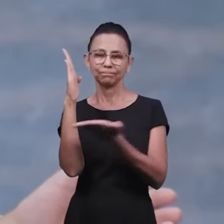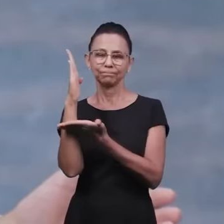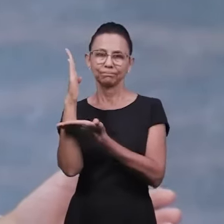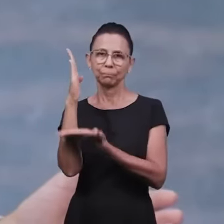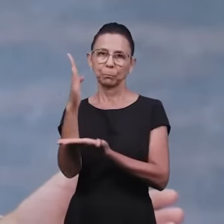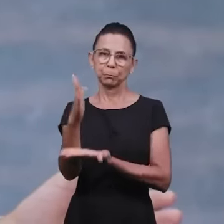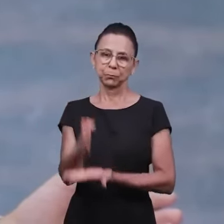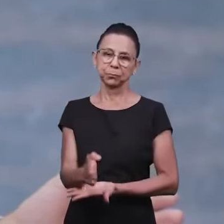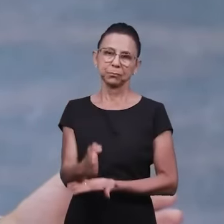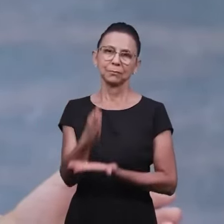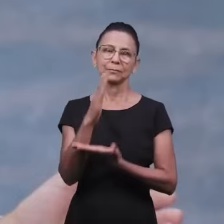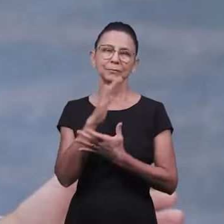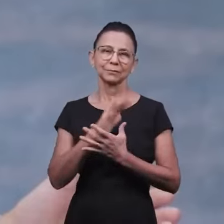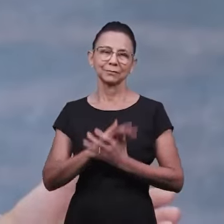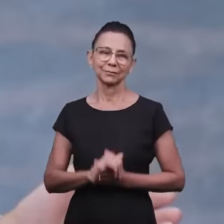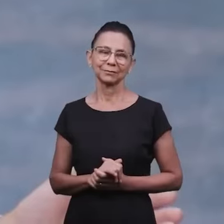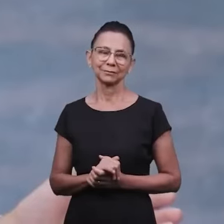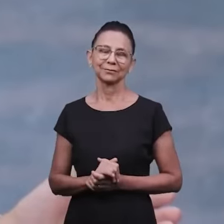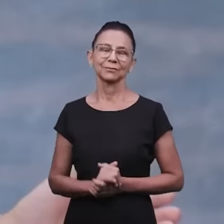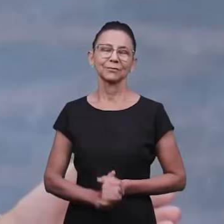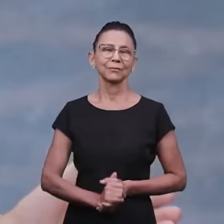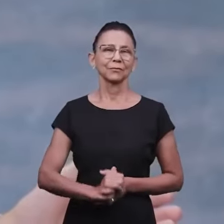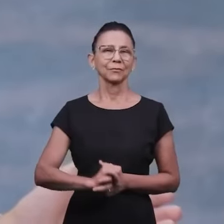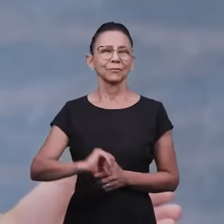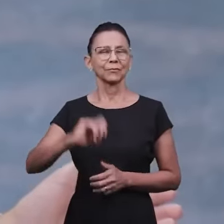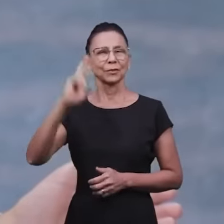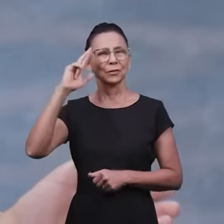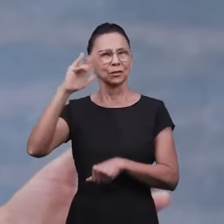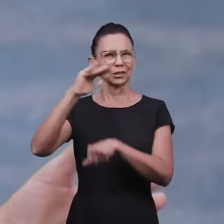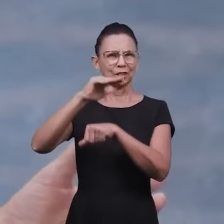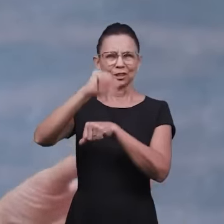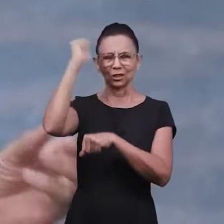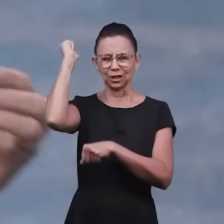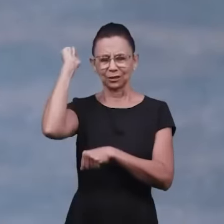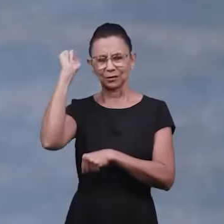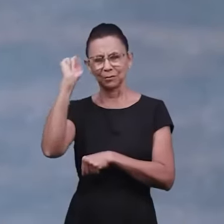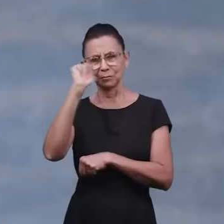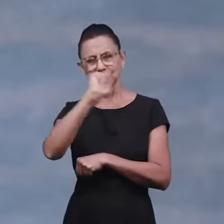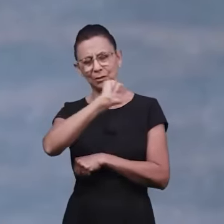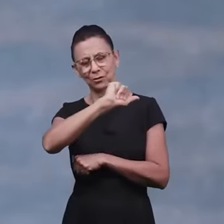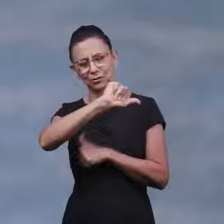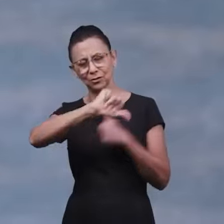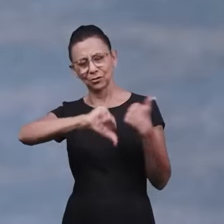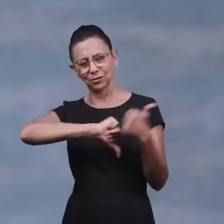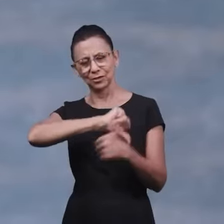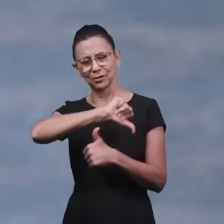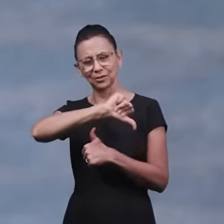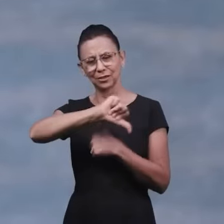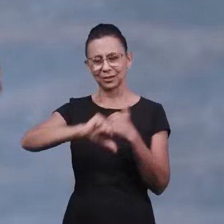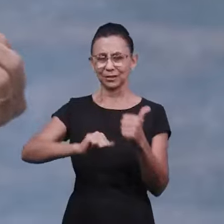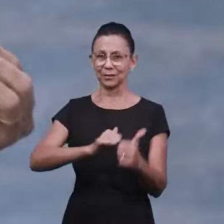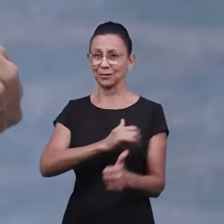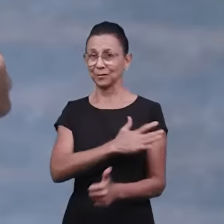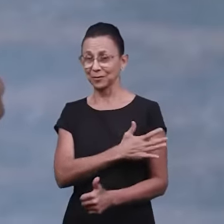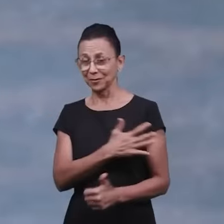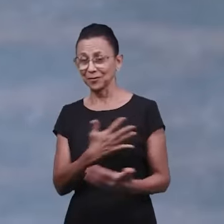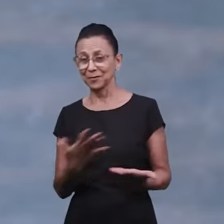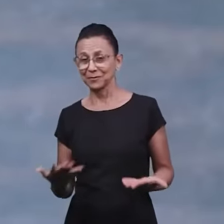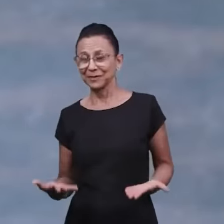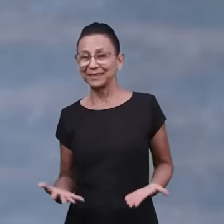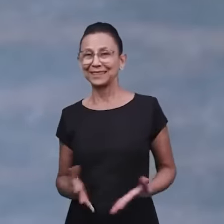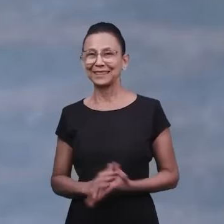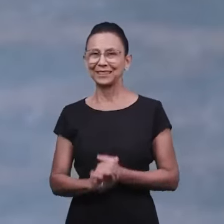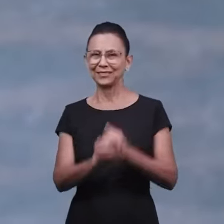de lá, arranca a raiz, ele te traz para ele trabalha, ele faz. Então, aquelas primeiras perguntas, como é